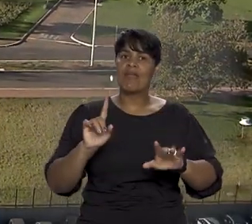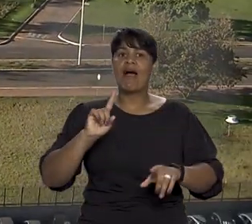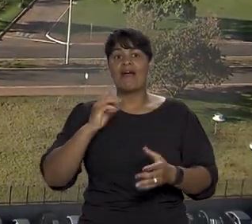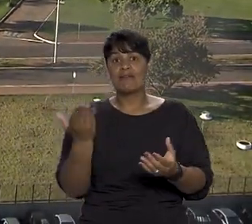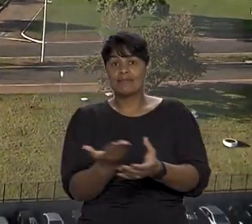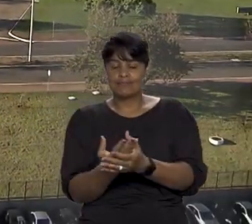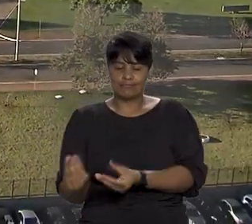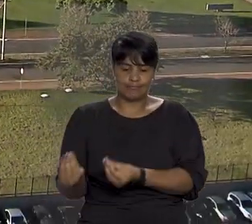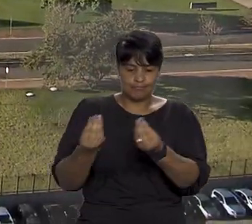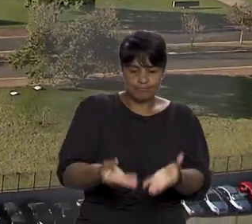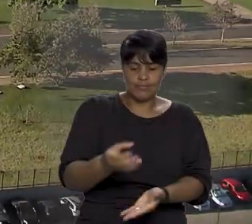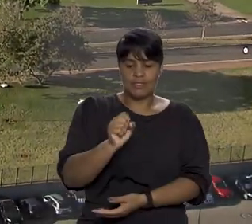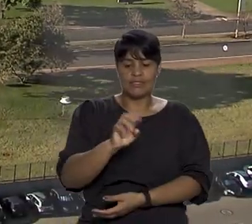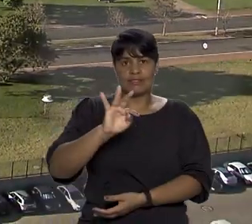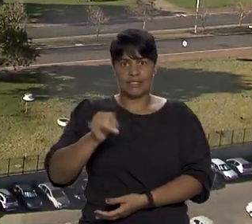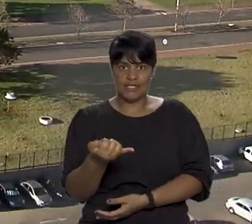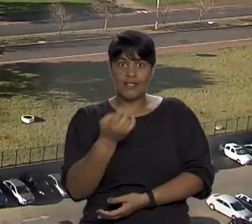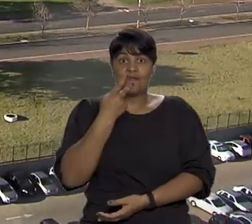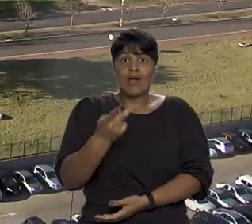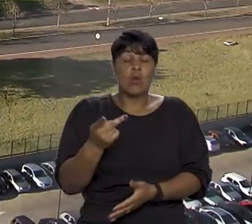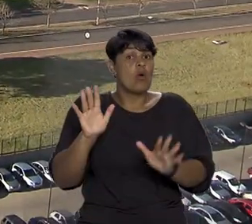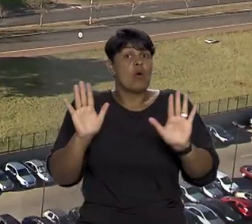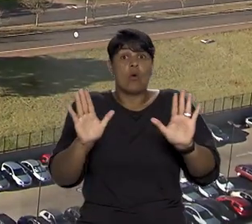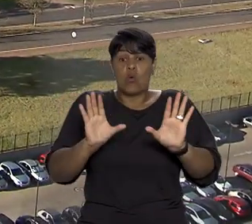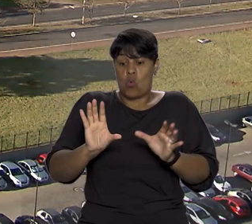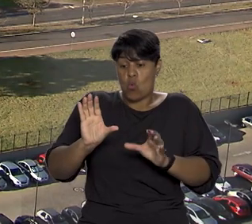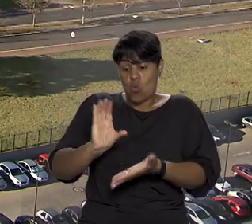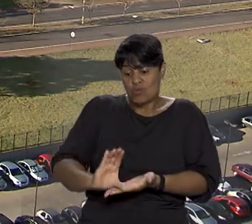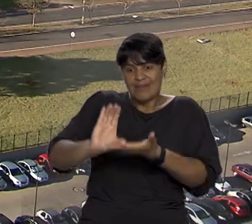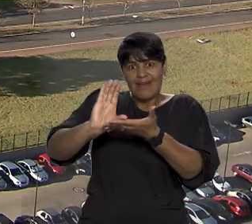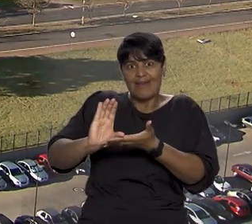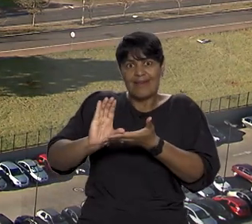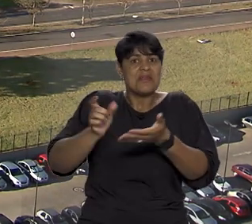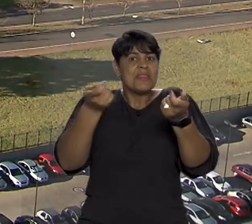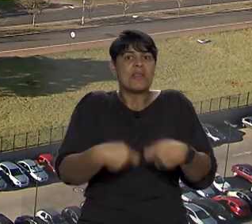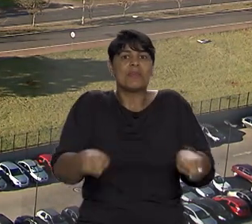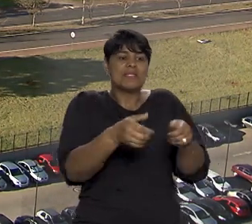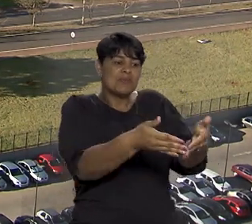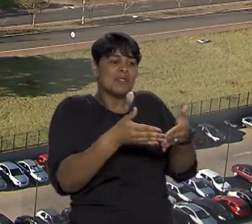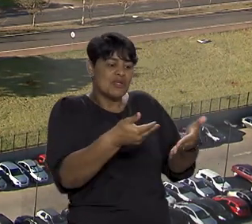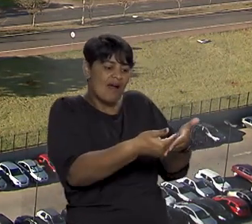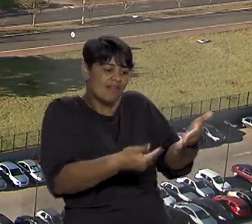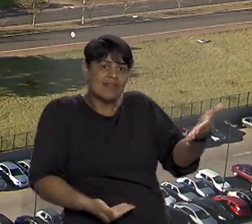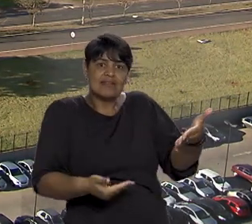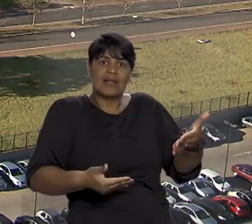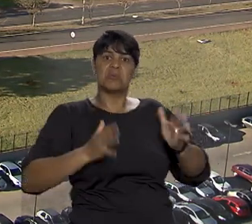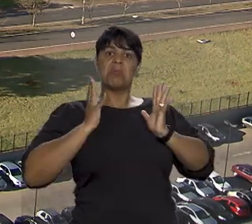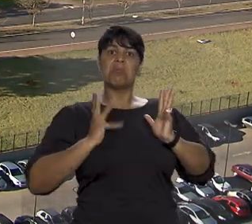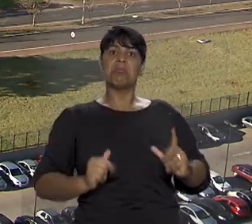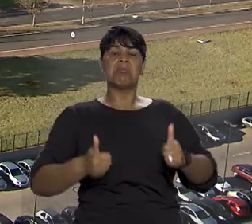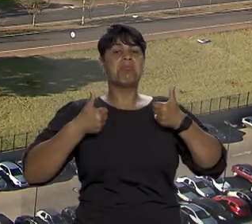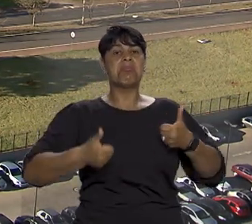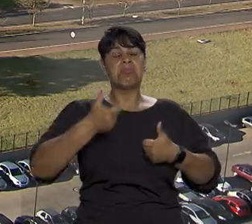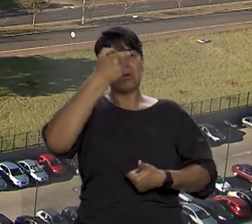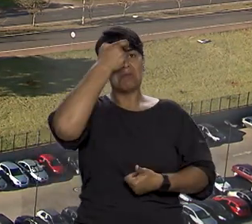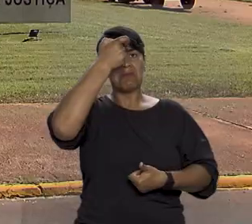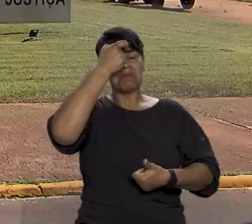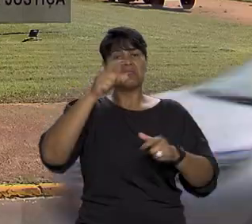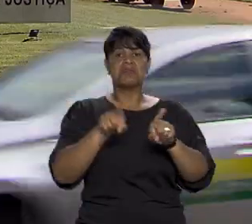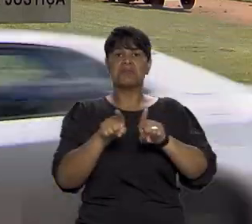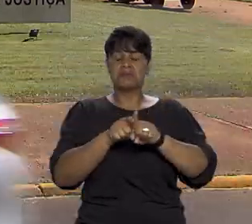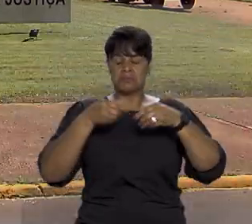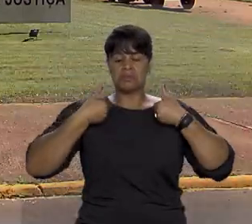CRM alegou que não está entre as atribuições do órgão exigir atestado de sanidade que Mental para o exercício da Medicina